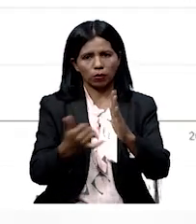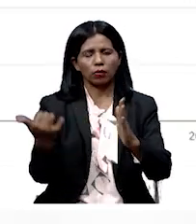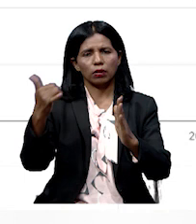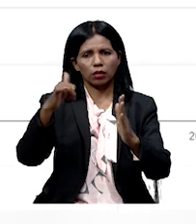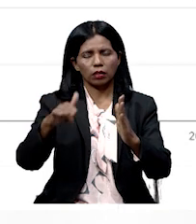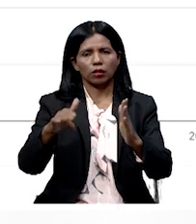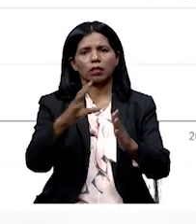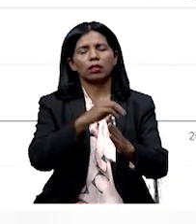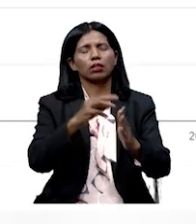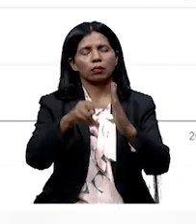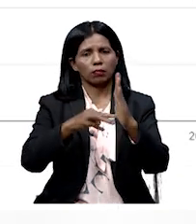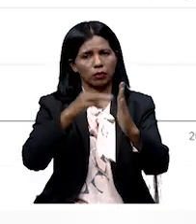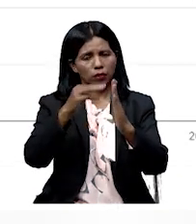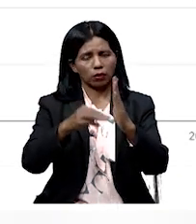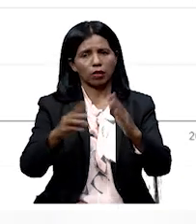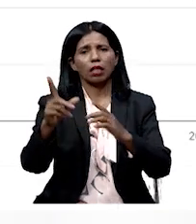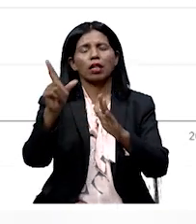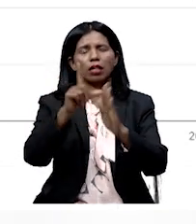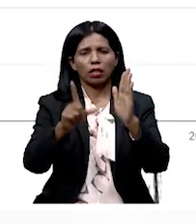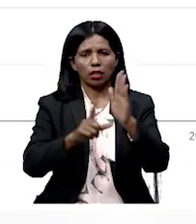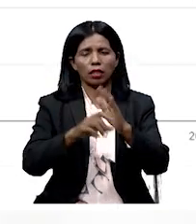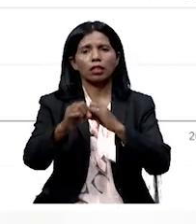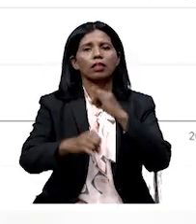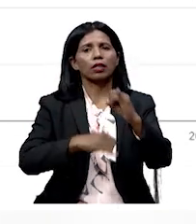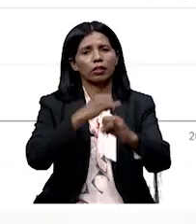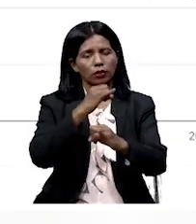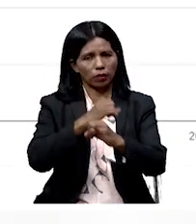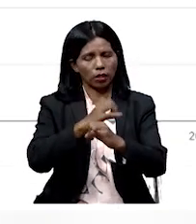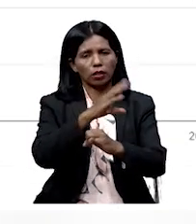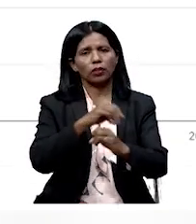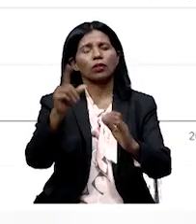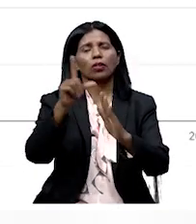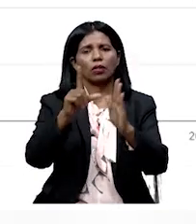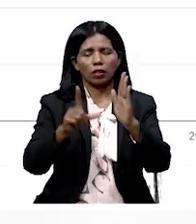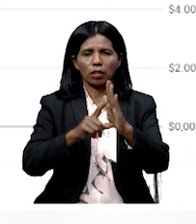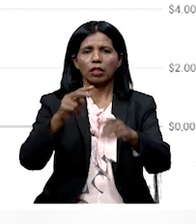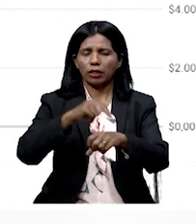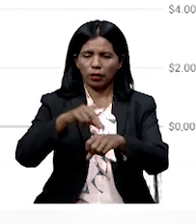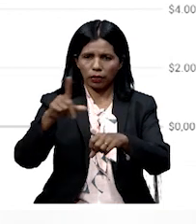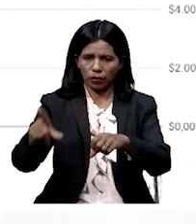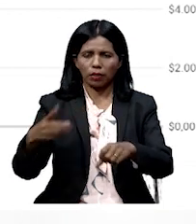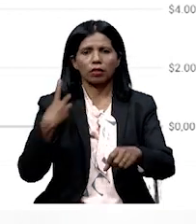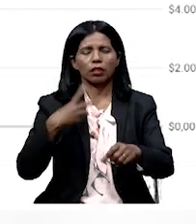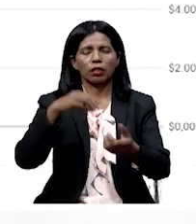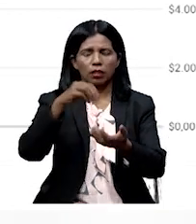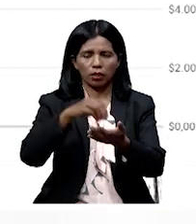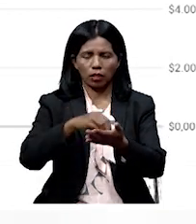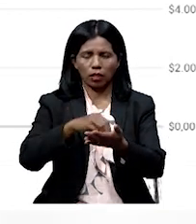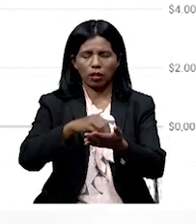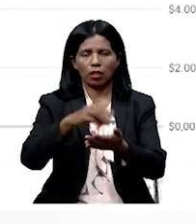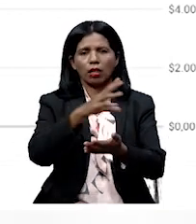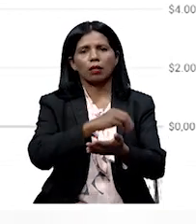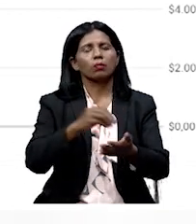tebes lei internacional ka lei nacional siramos nebe aplicável utilização imagem ba minoridade será